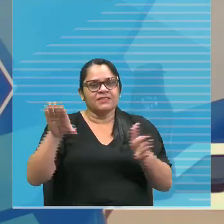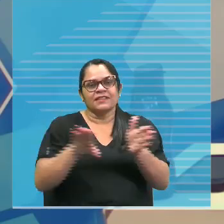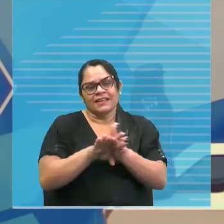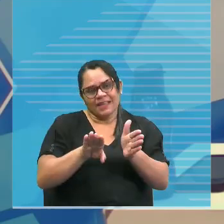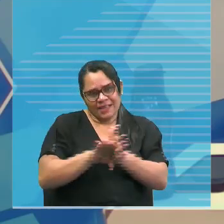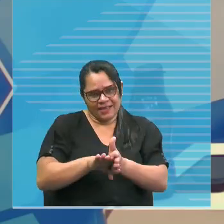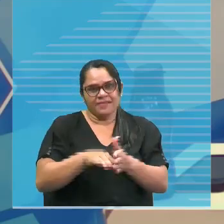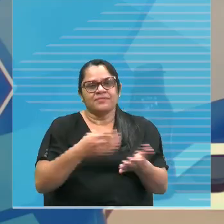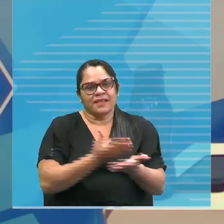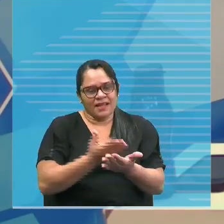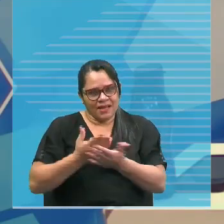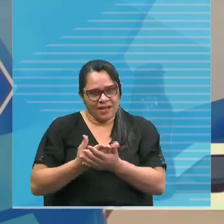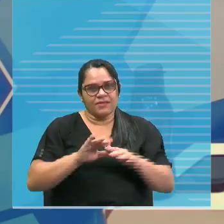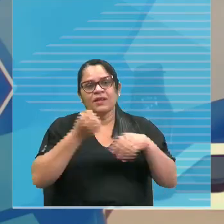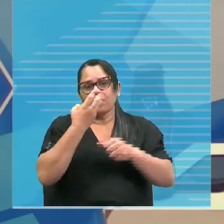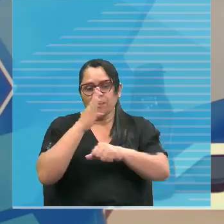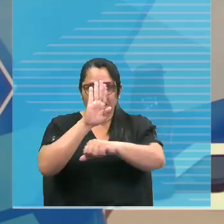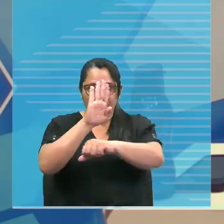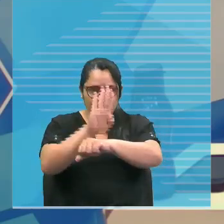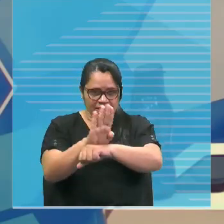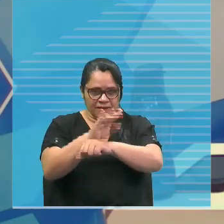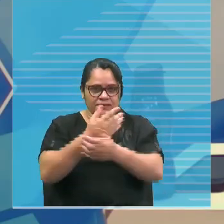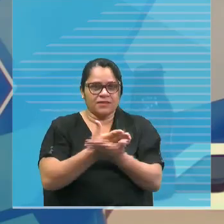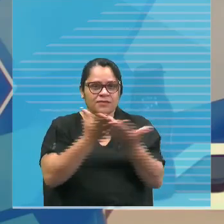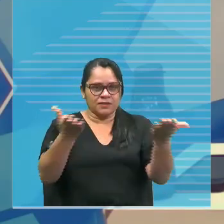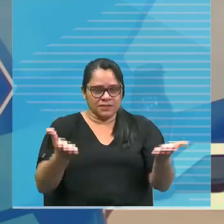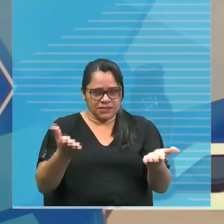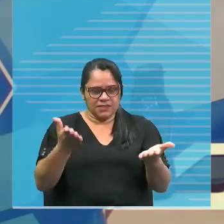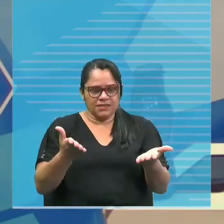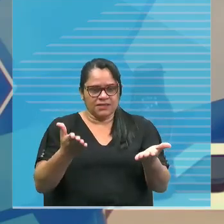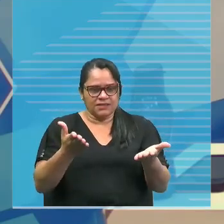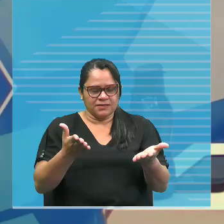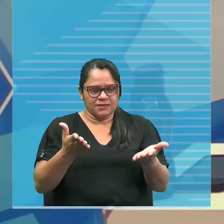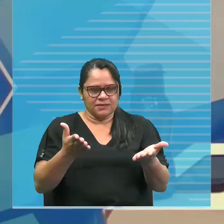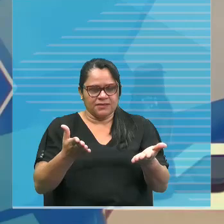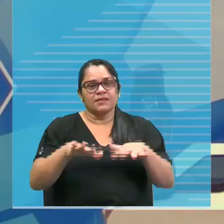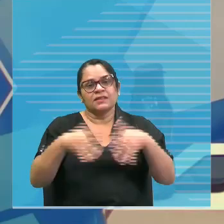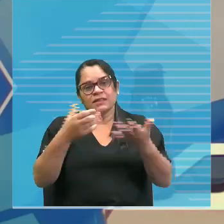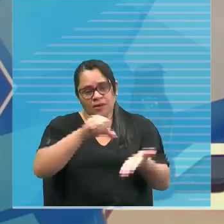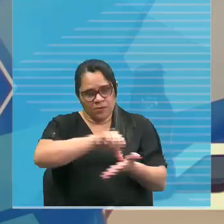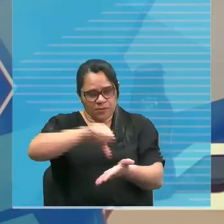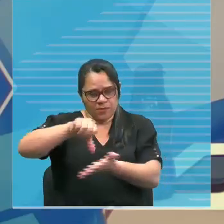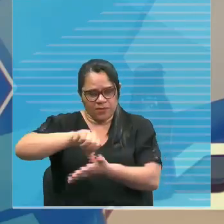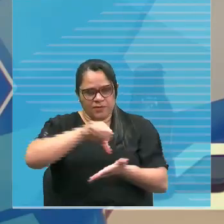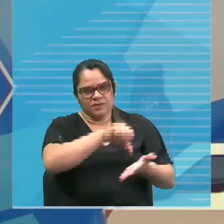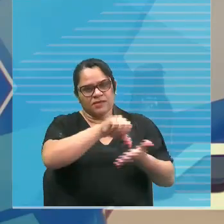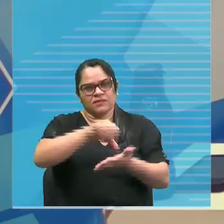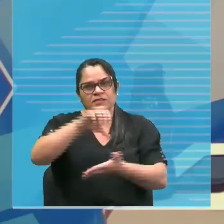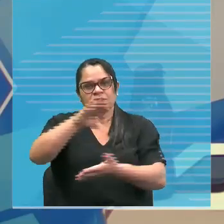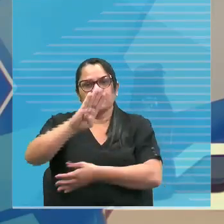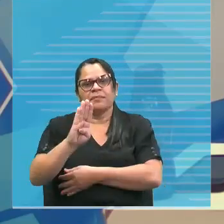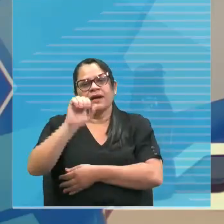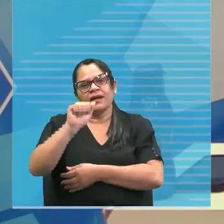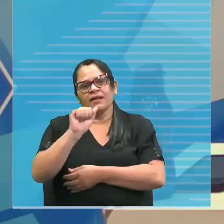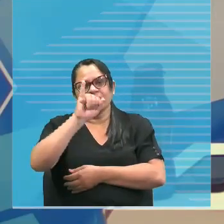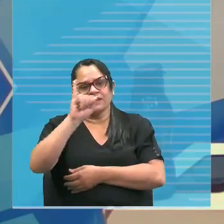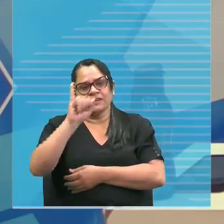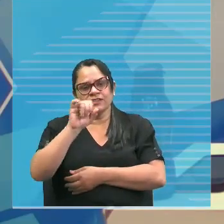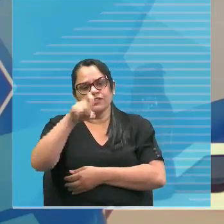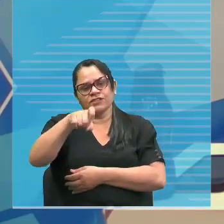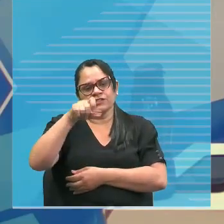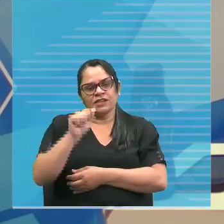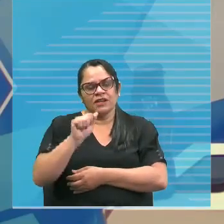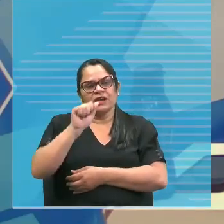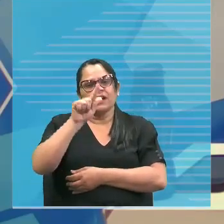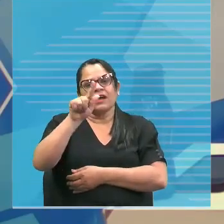boa tarde para quem eu não falei no começo da aula boa início mais tarde pessoal de eu acho que é Baixa Grande do Ribeiro ali né baixa baixa Grande do Ribeiro